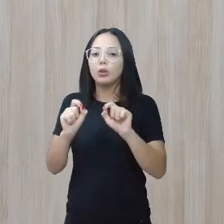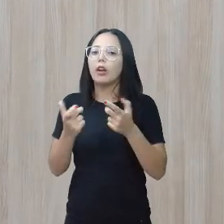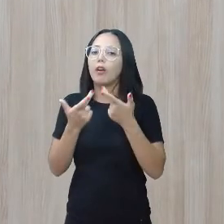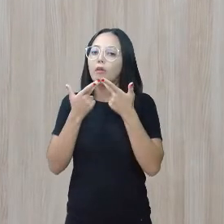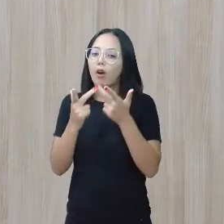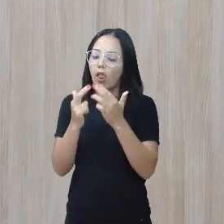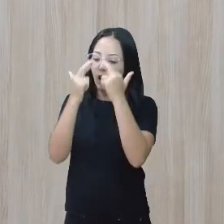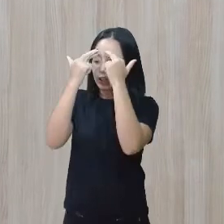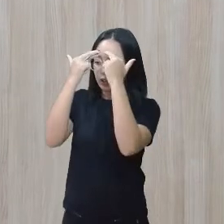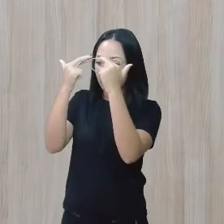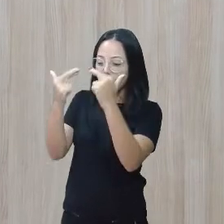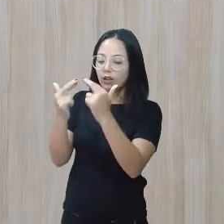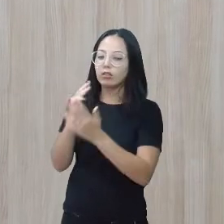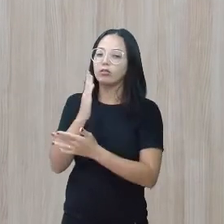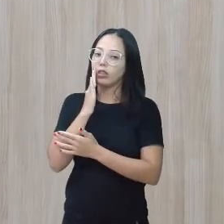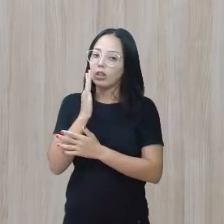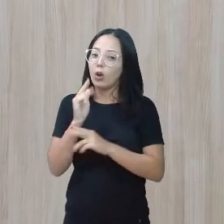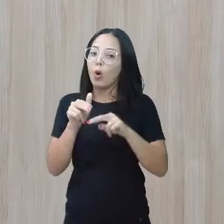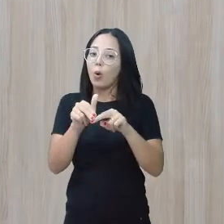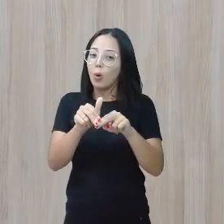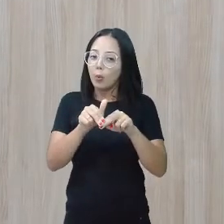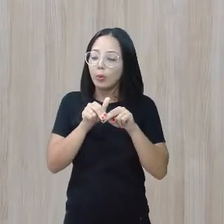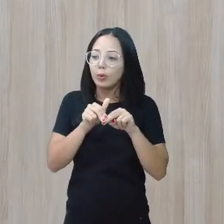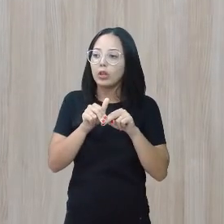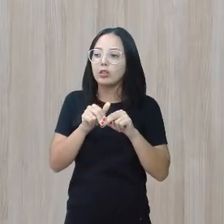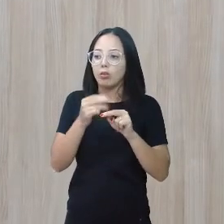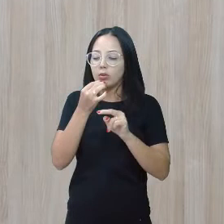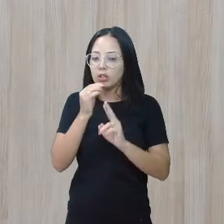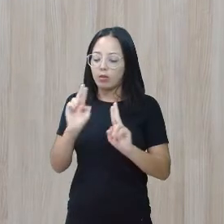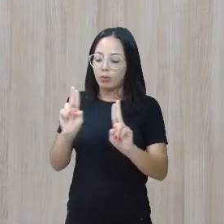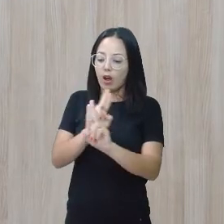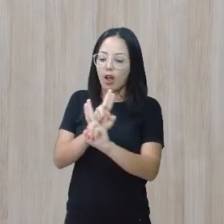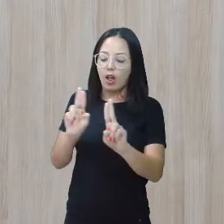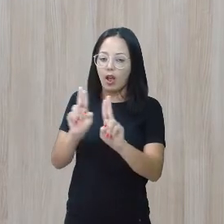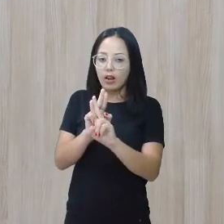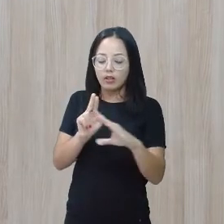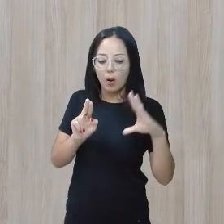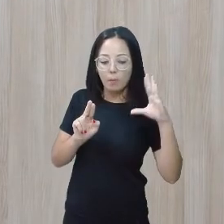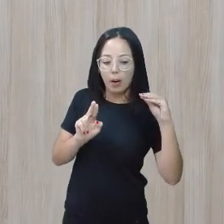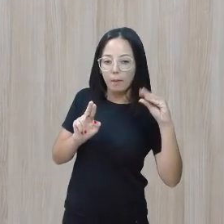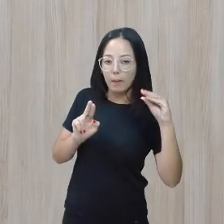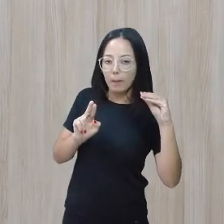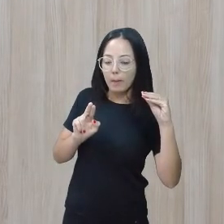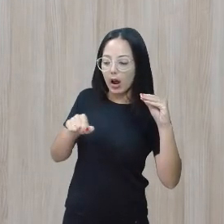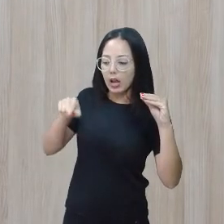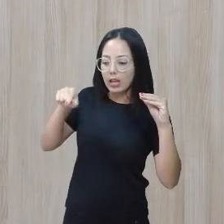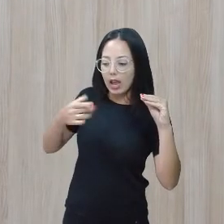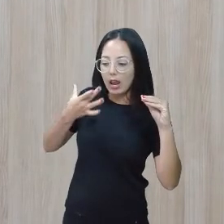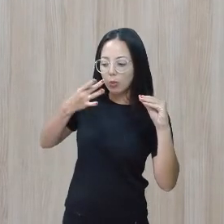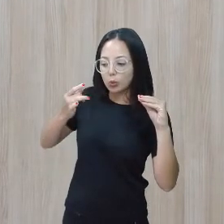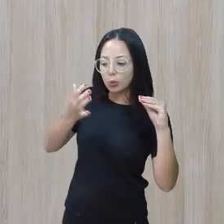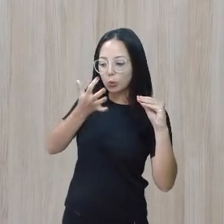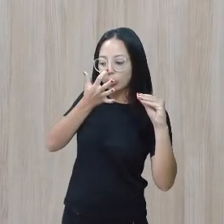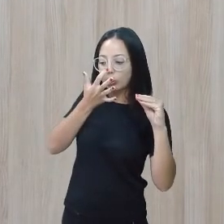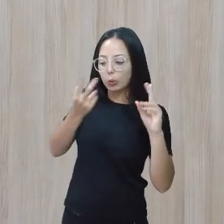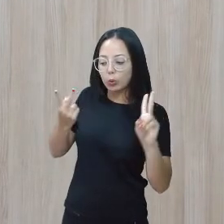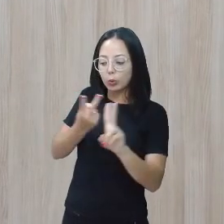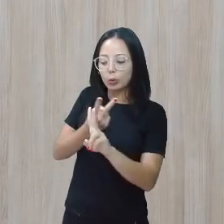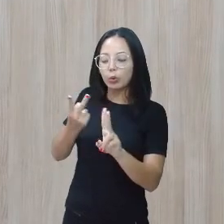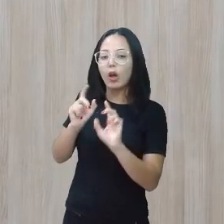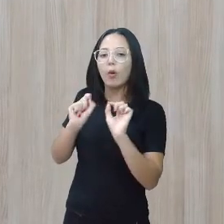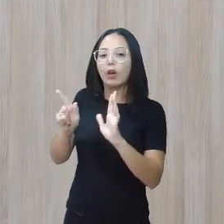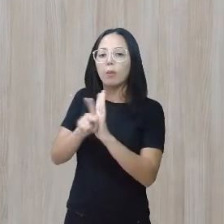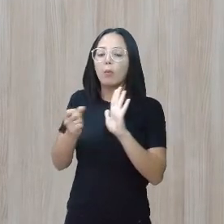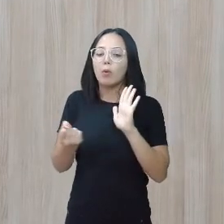mais respeitosamente. Então, a relação entre o falante e o ouvinte são também